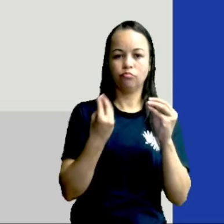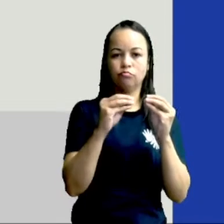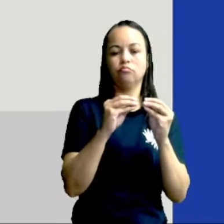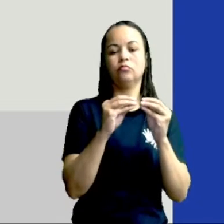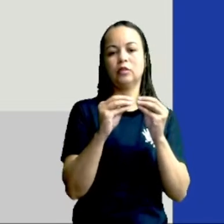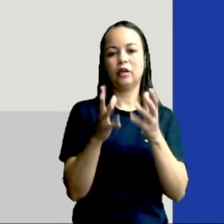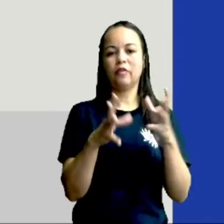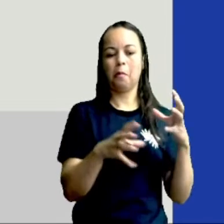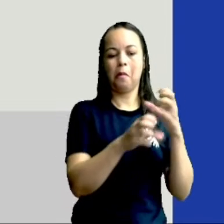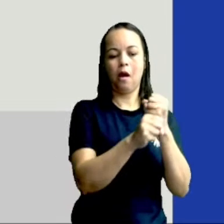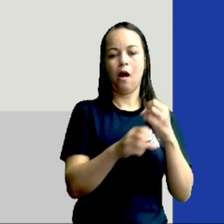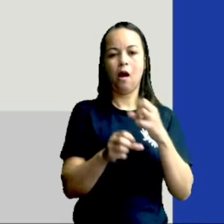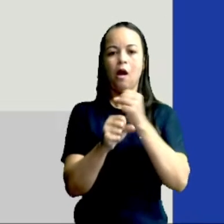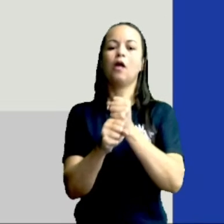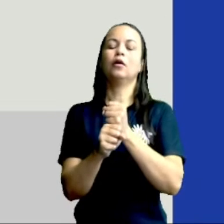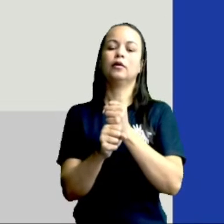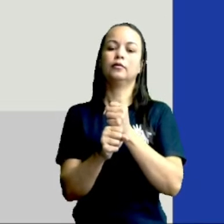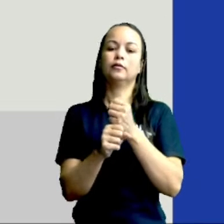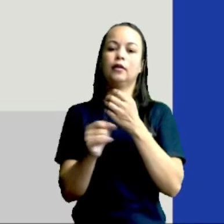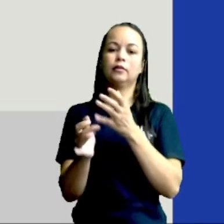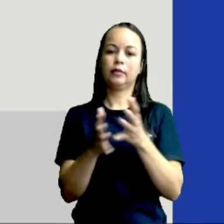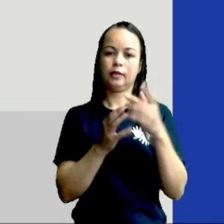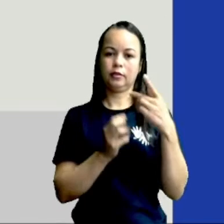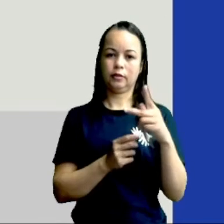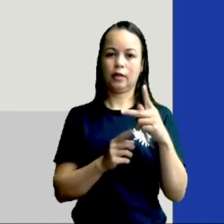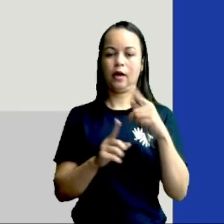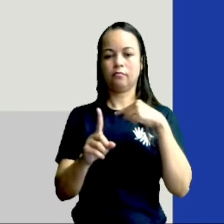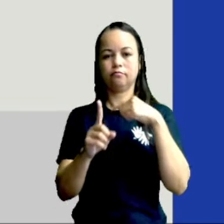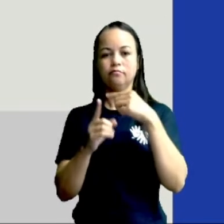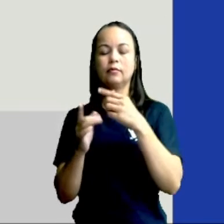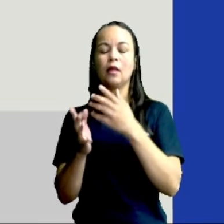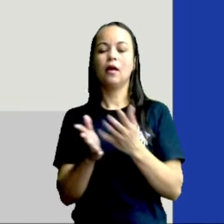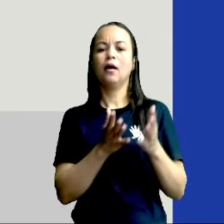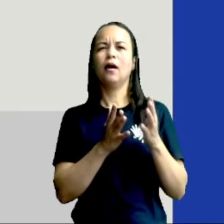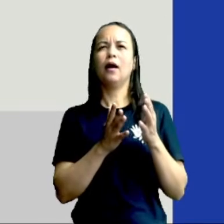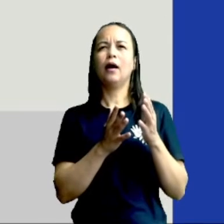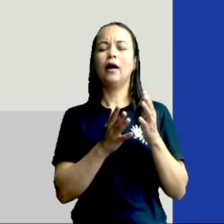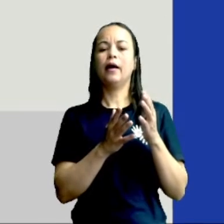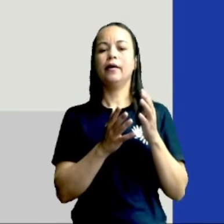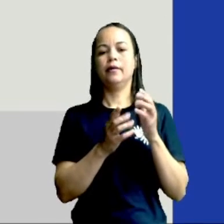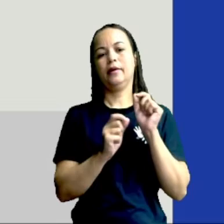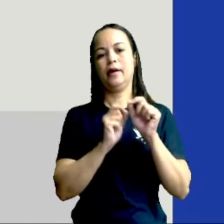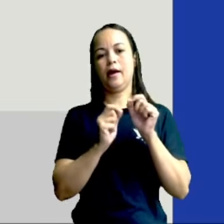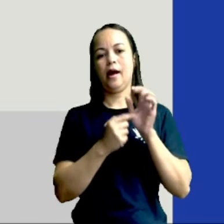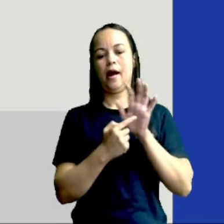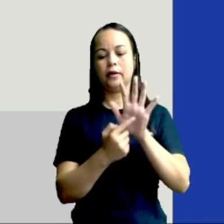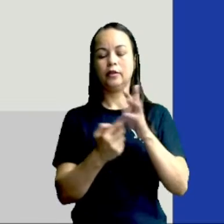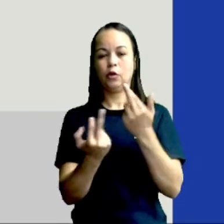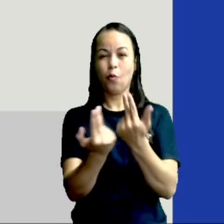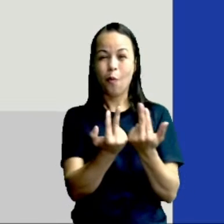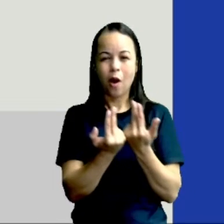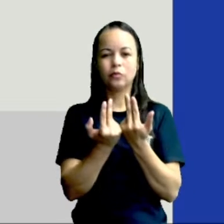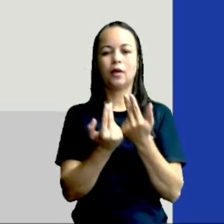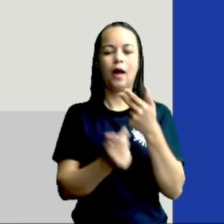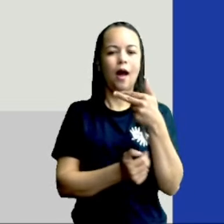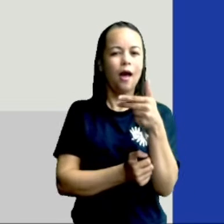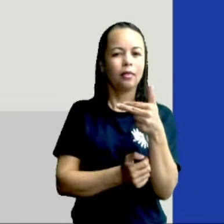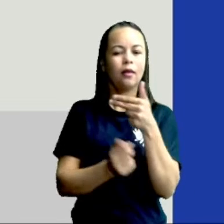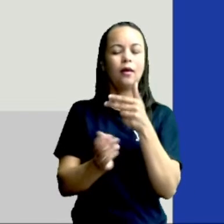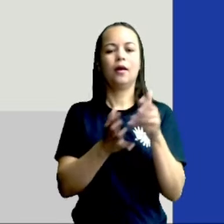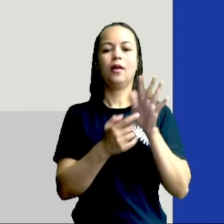um resultado, né, dessa operação. Então, a igualdade aí ela traz essa ideia de